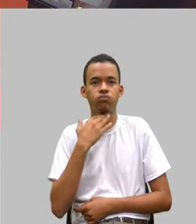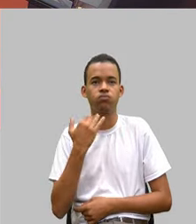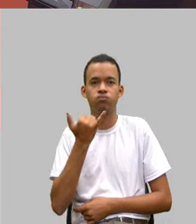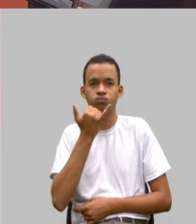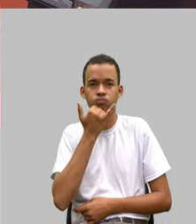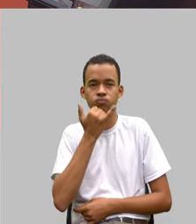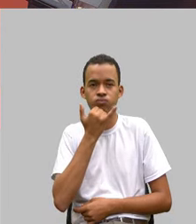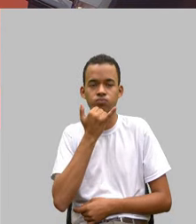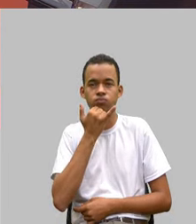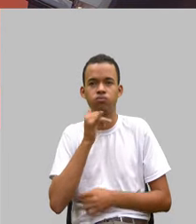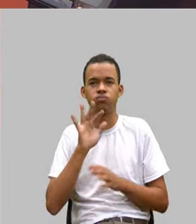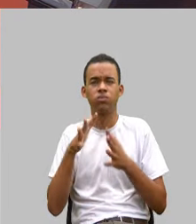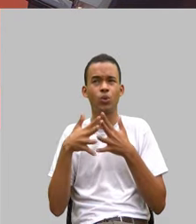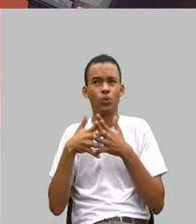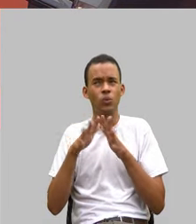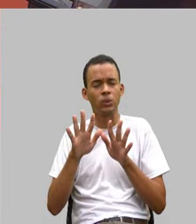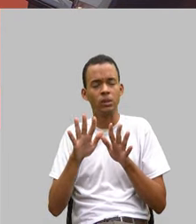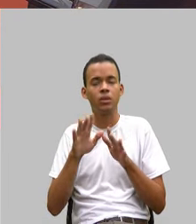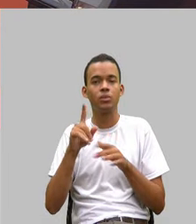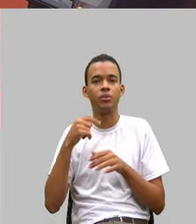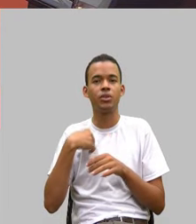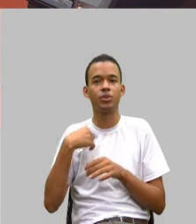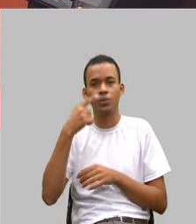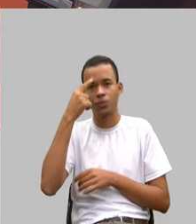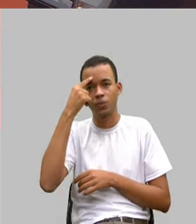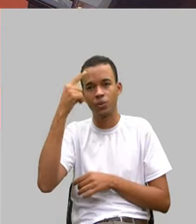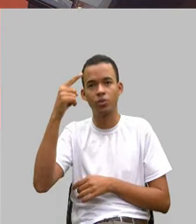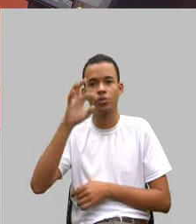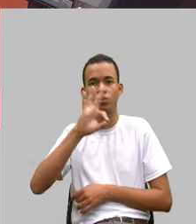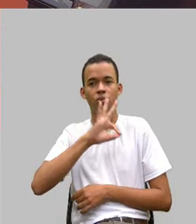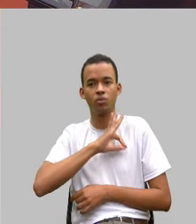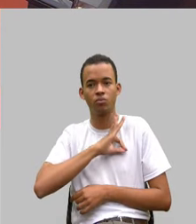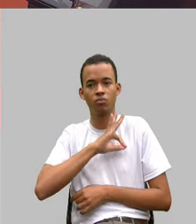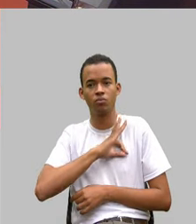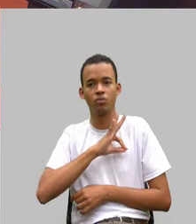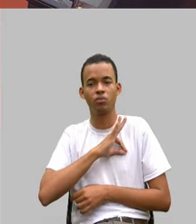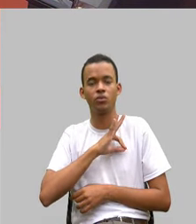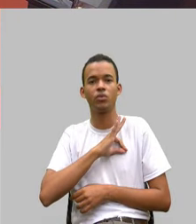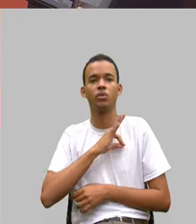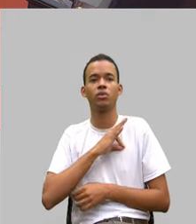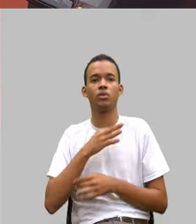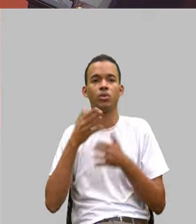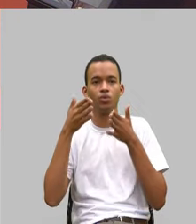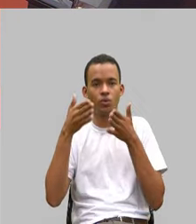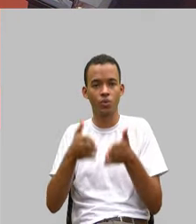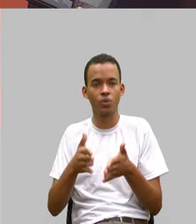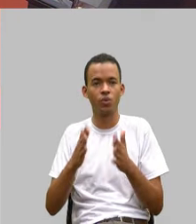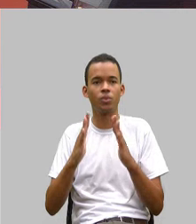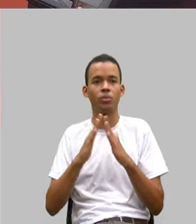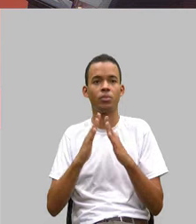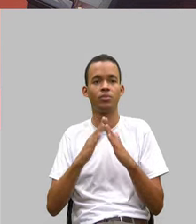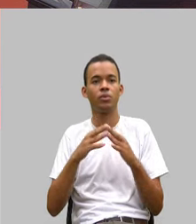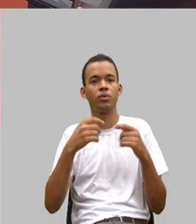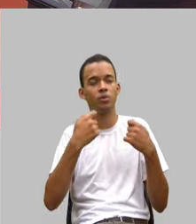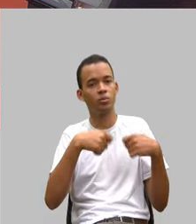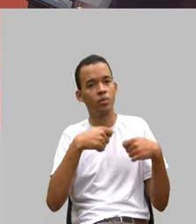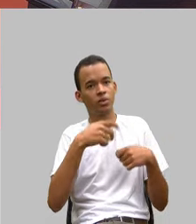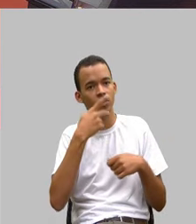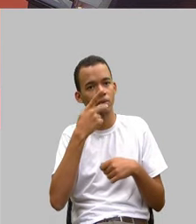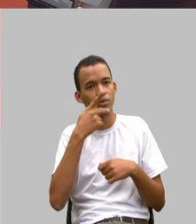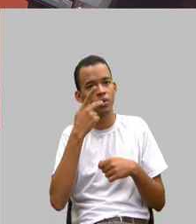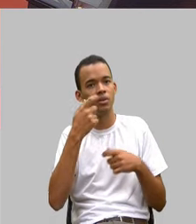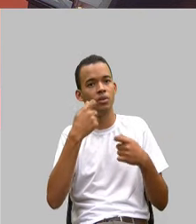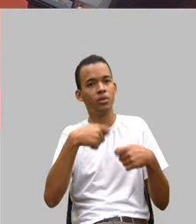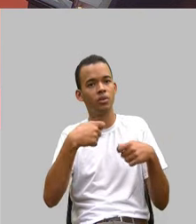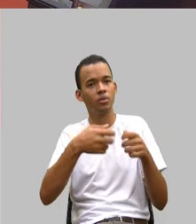eh a polícia chegou na minha casa e falaram para mim assim nós precisamos arrancar eu tinha vários